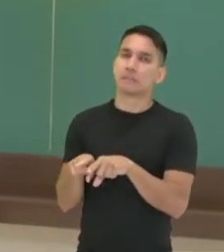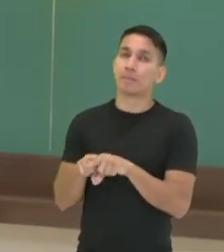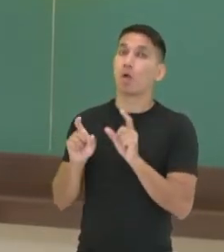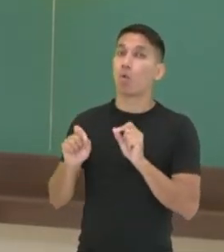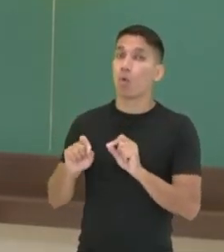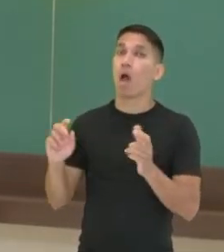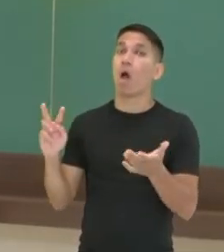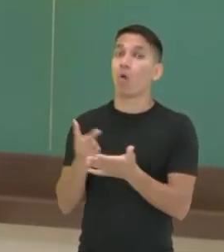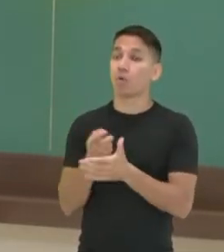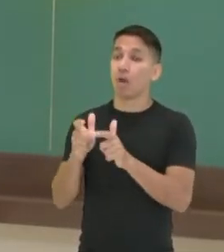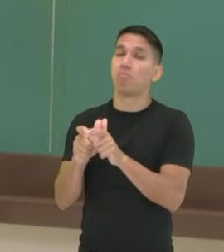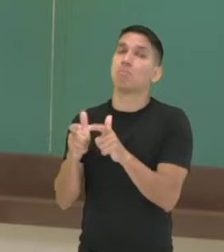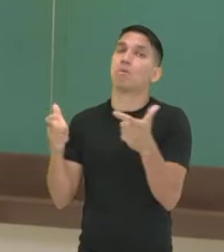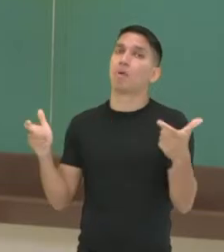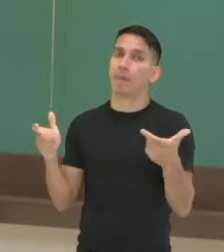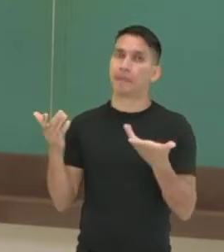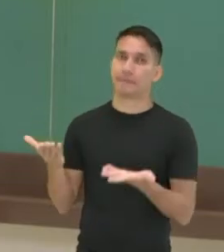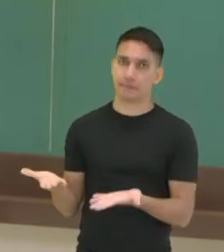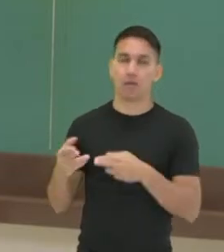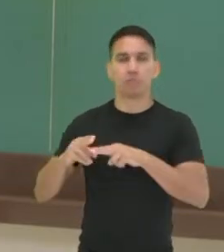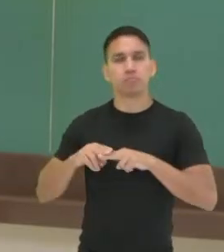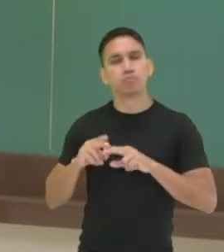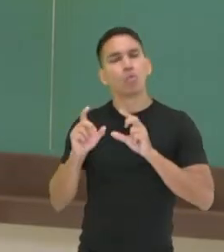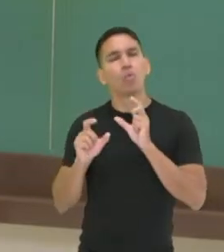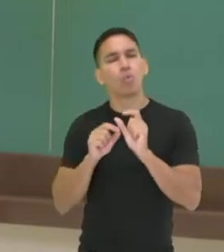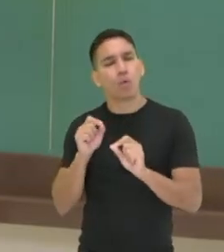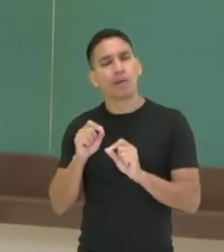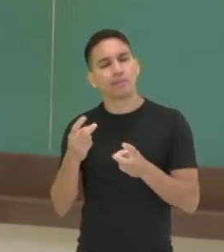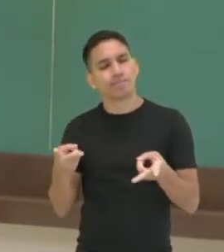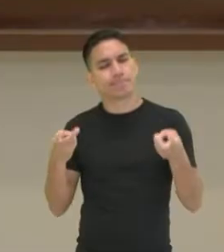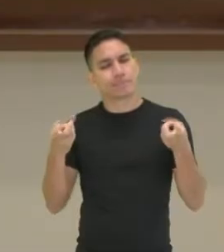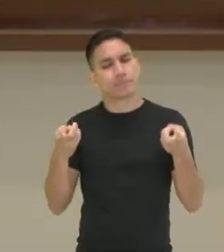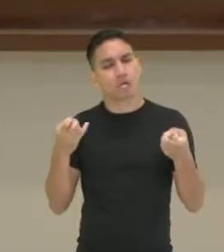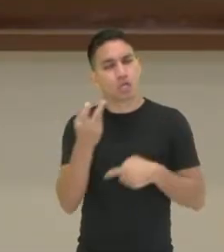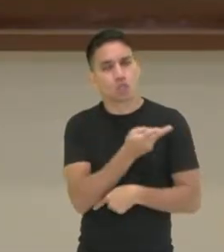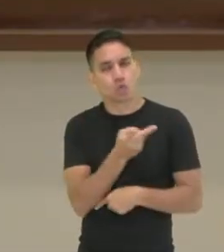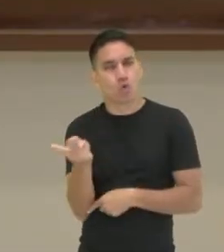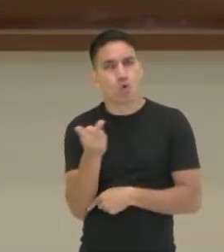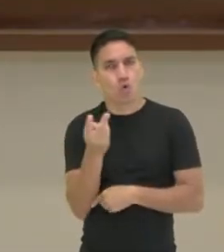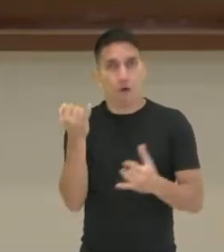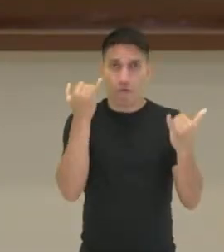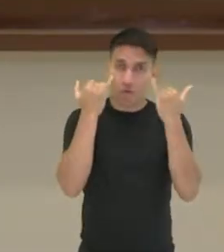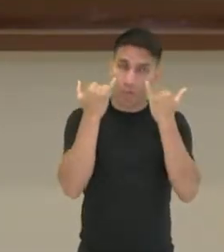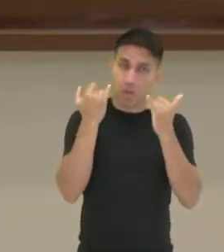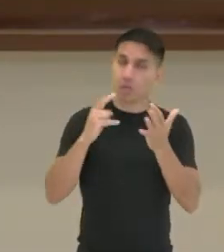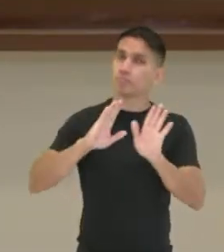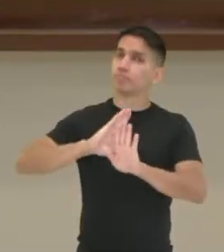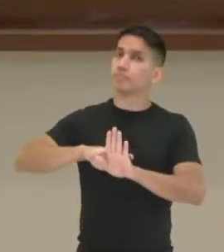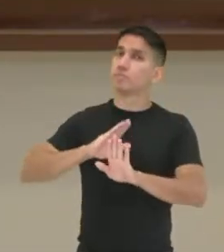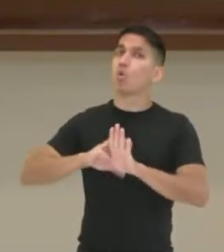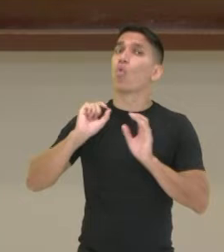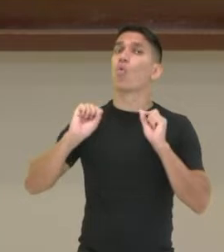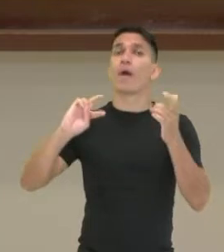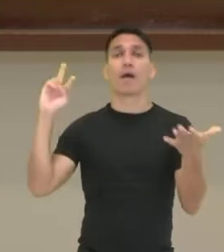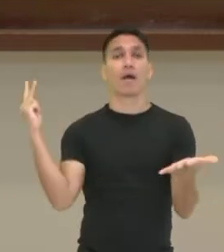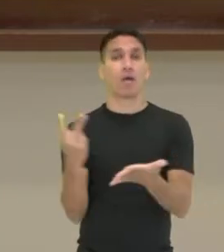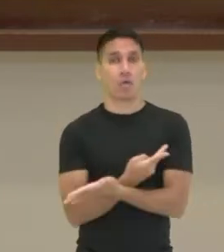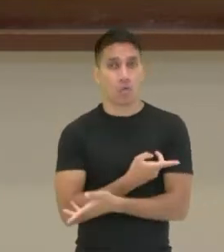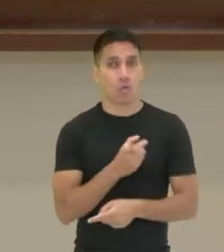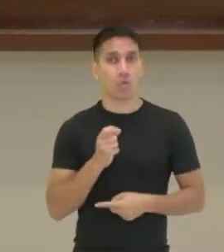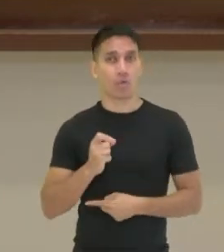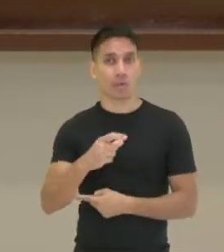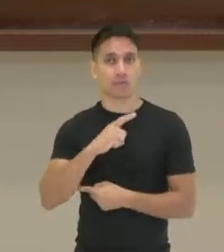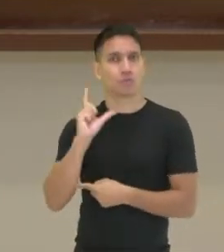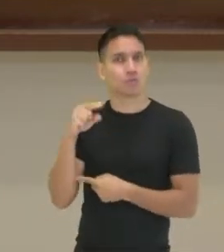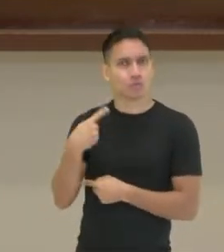apresentando também crescimento. Então é importante olhar para esses dois indicadores e pensar o que está acontecendo, que